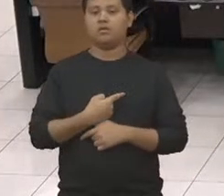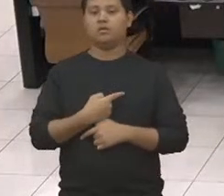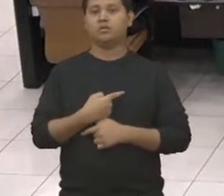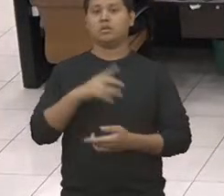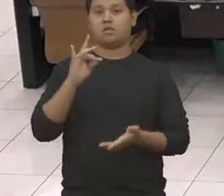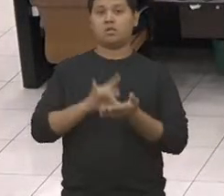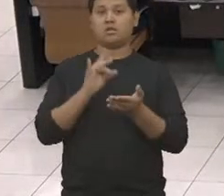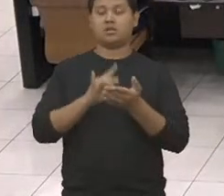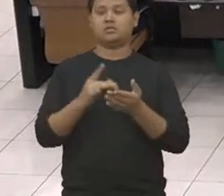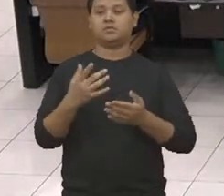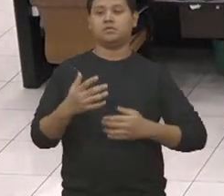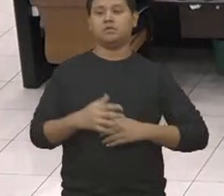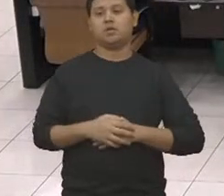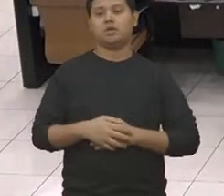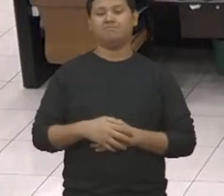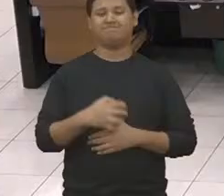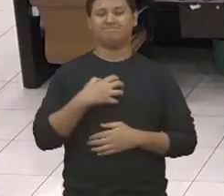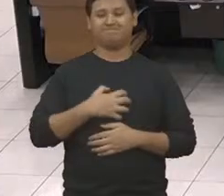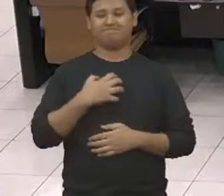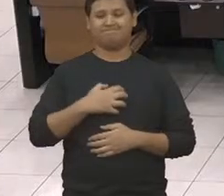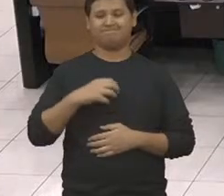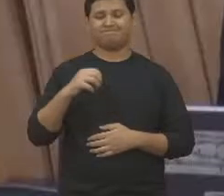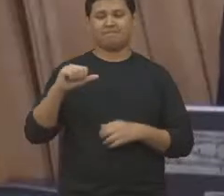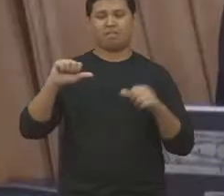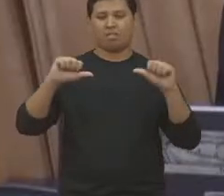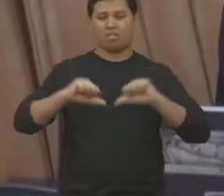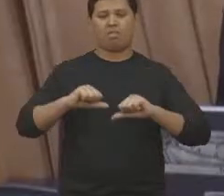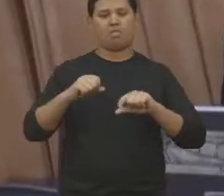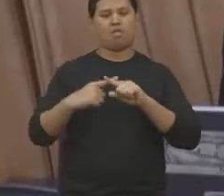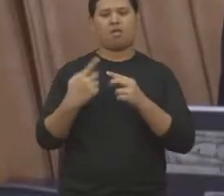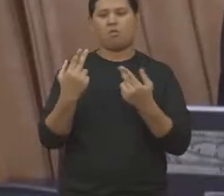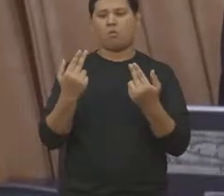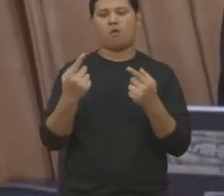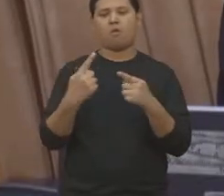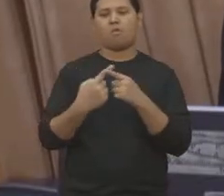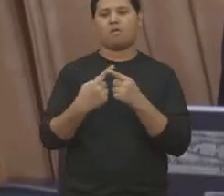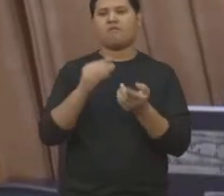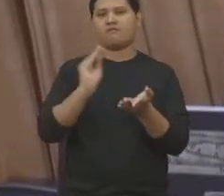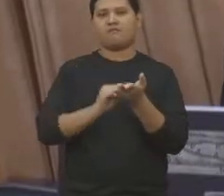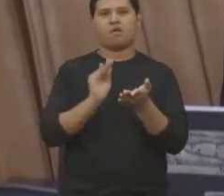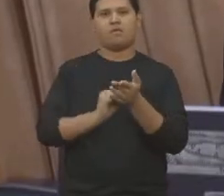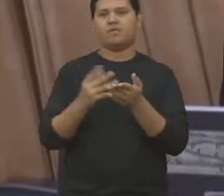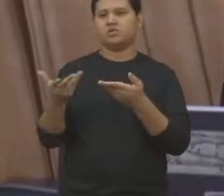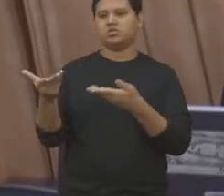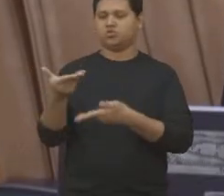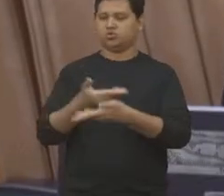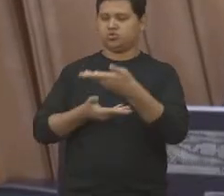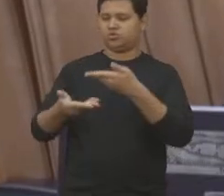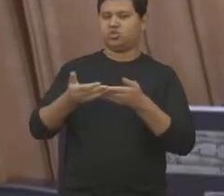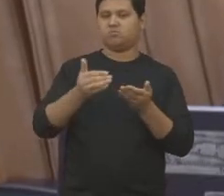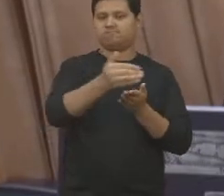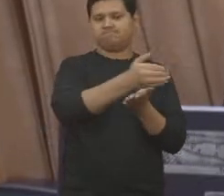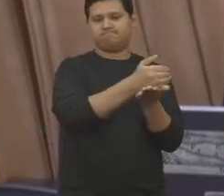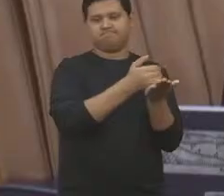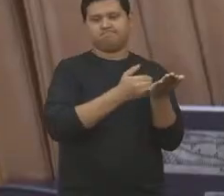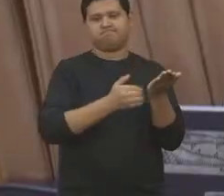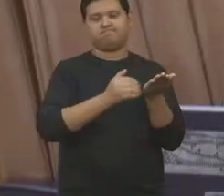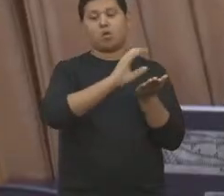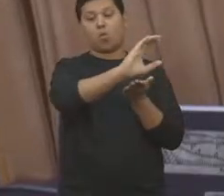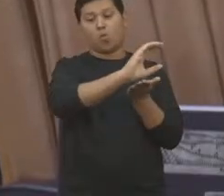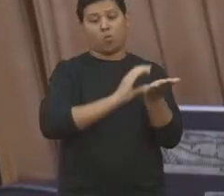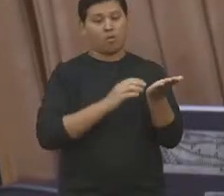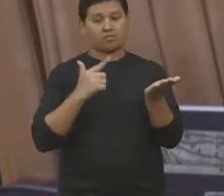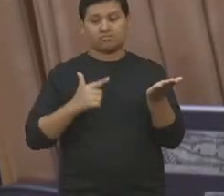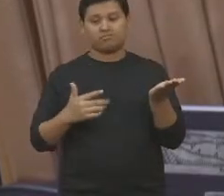razão de frustração de receita na última LOA foi justamente a falta de transferências por meio de emendas aí do Estado e da União.